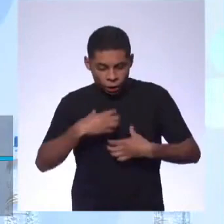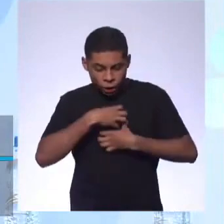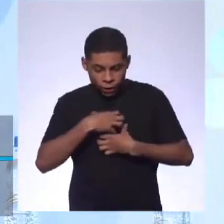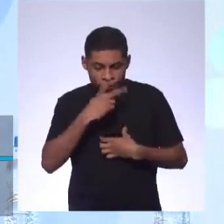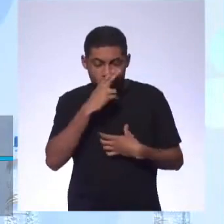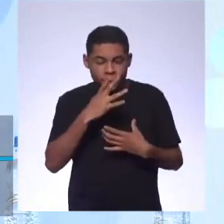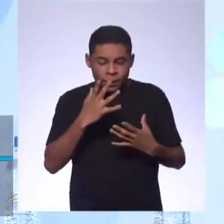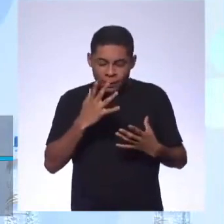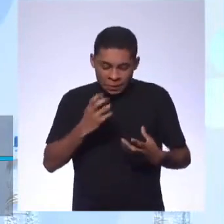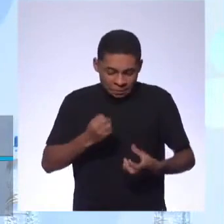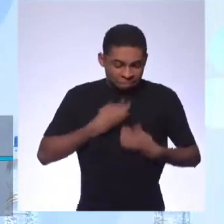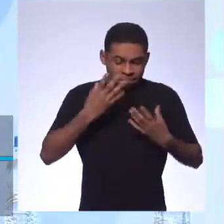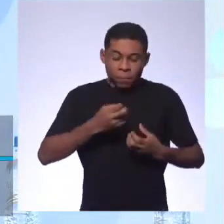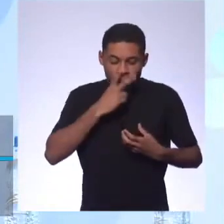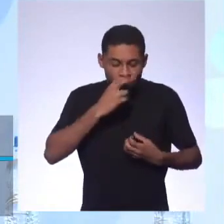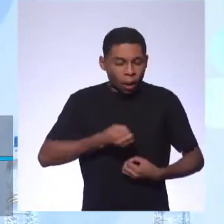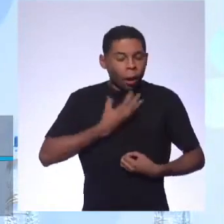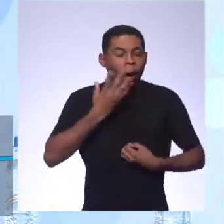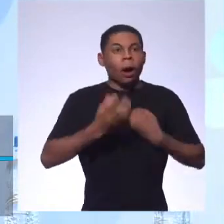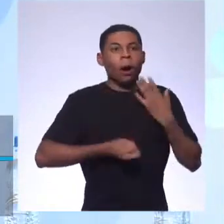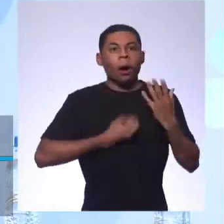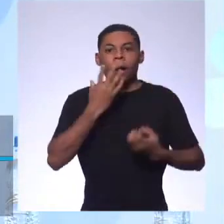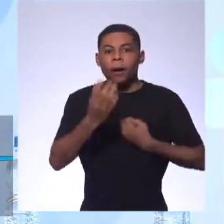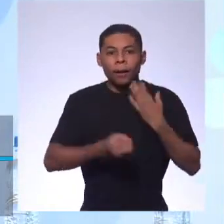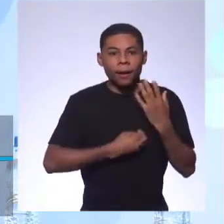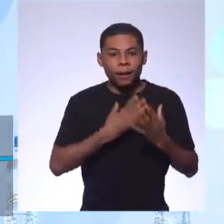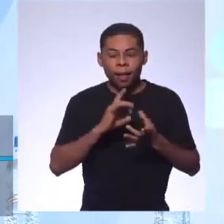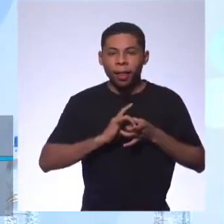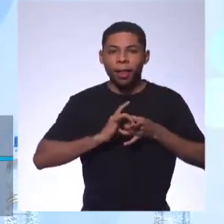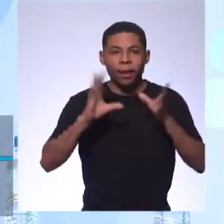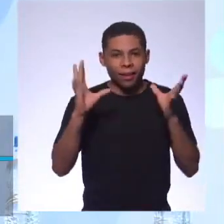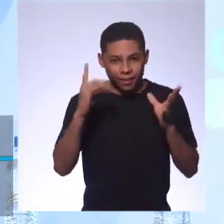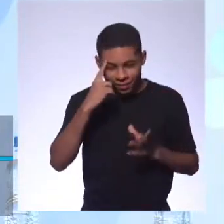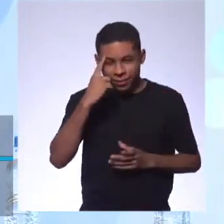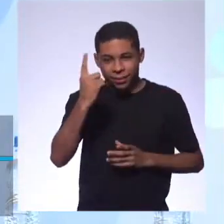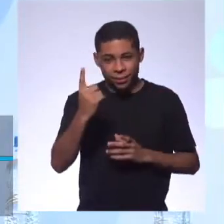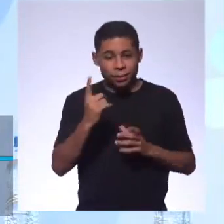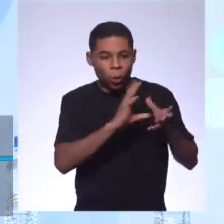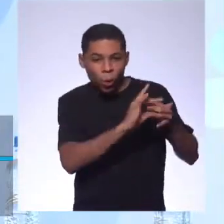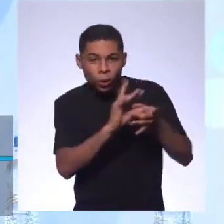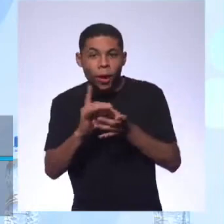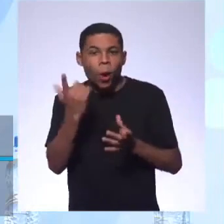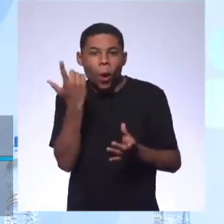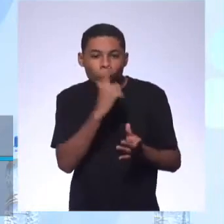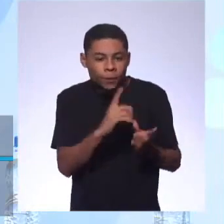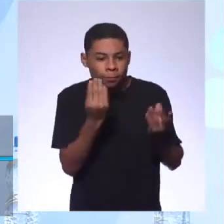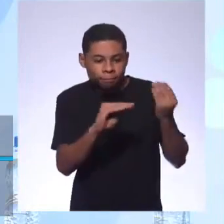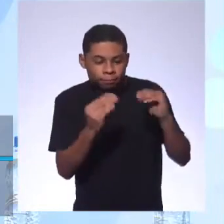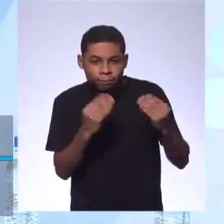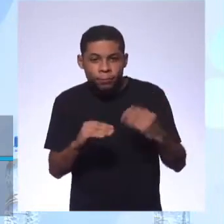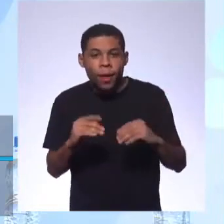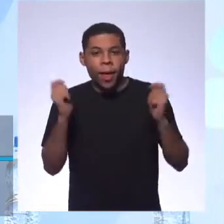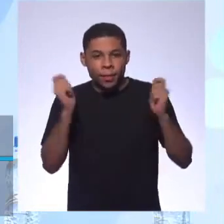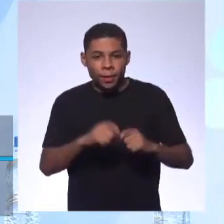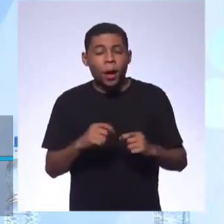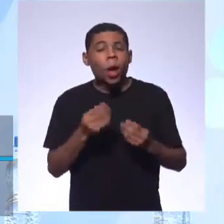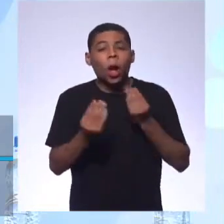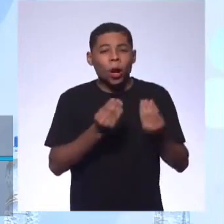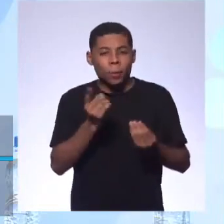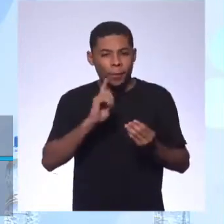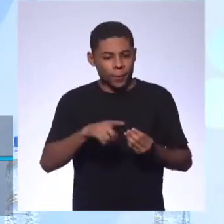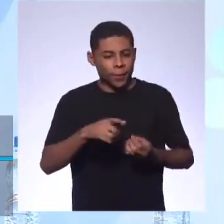consegue soltar tudo o que ele sente. Então, a história vem, traz todo o contexto, e na hora que ele consegue se posicionar através